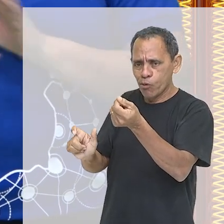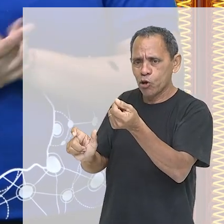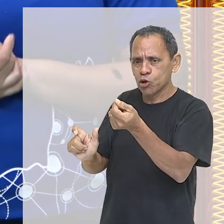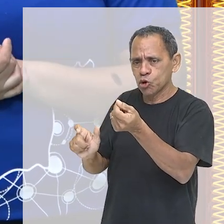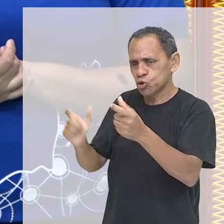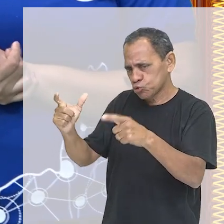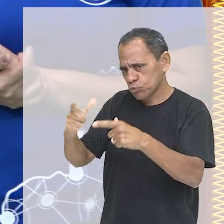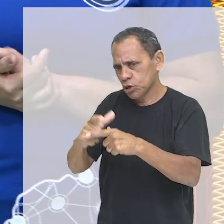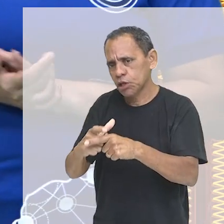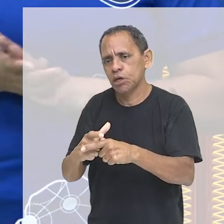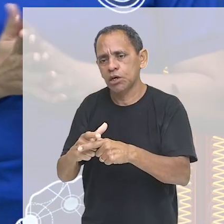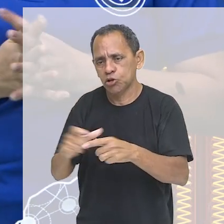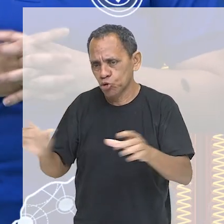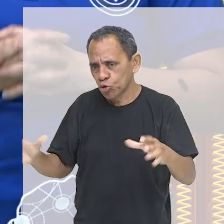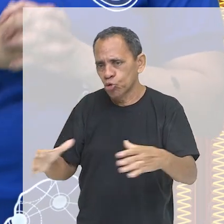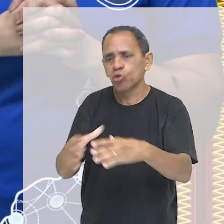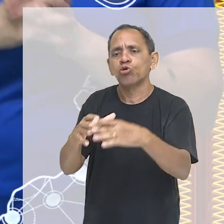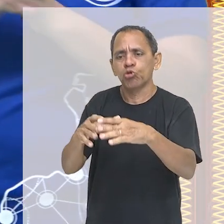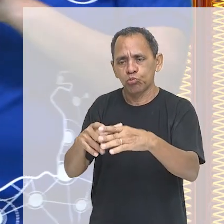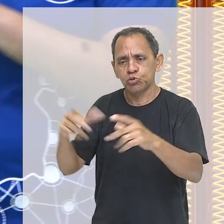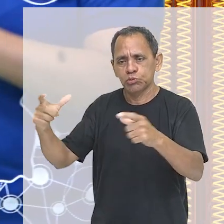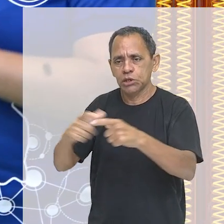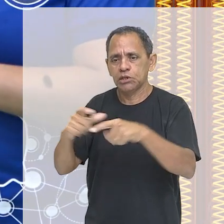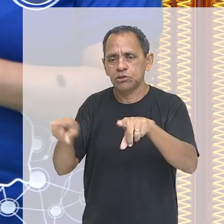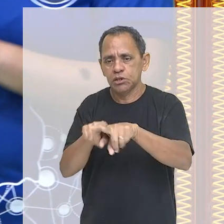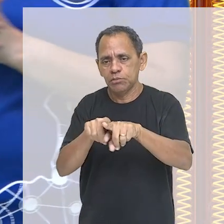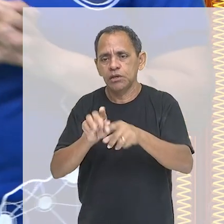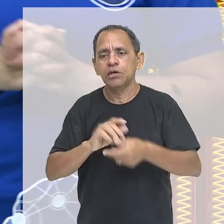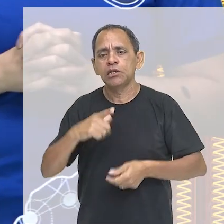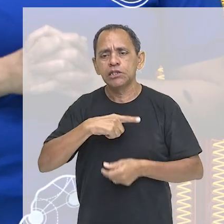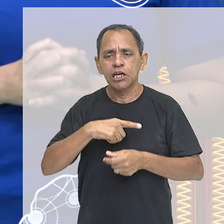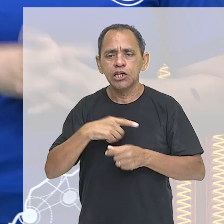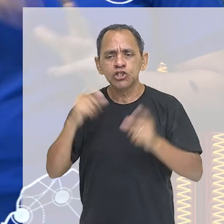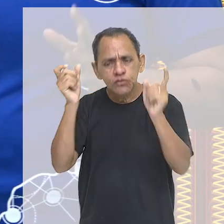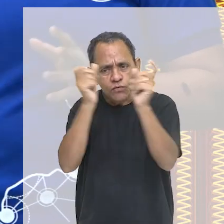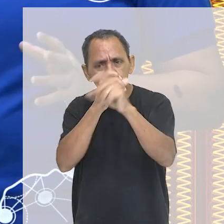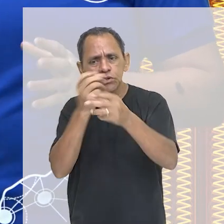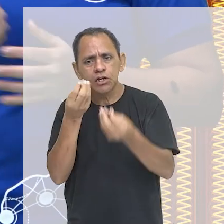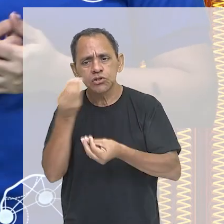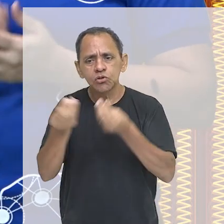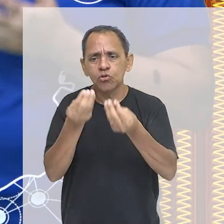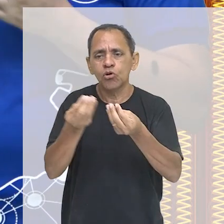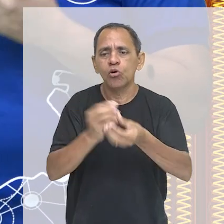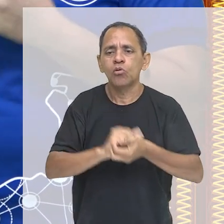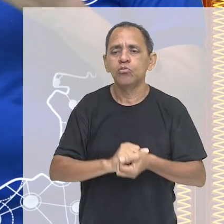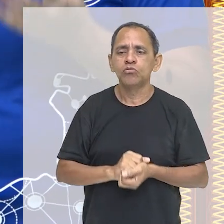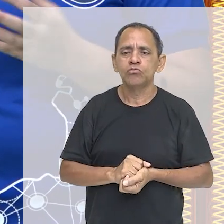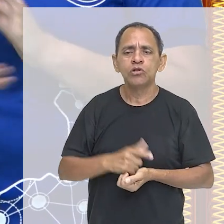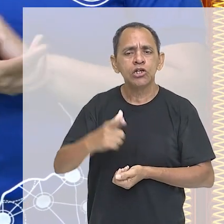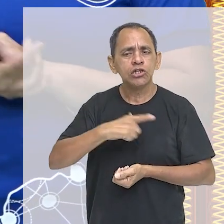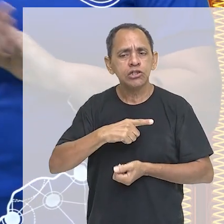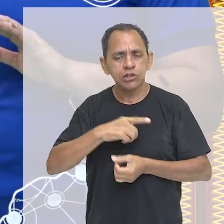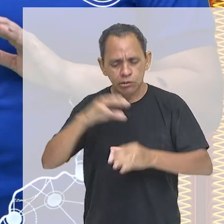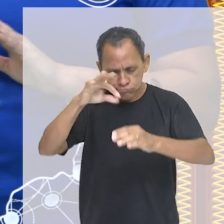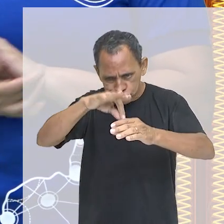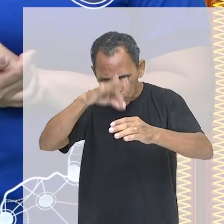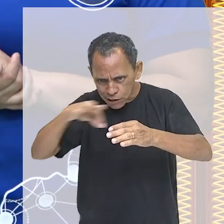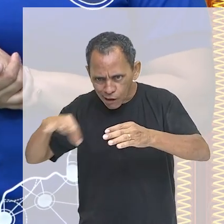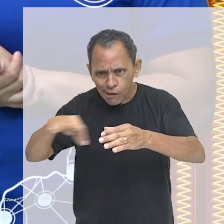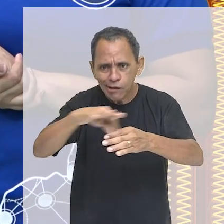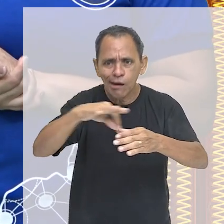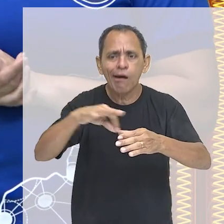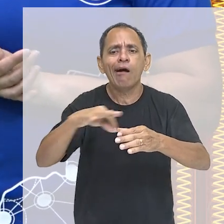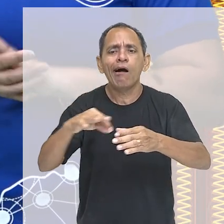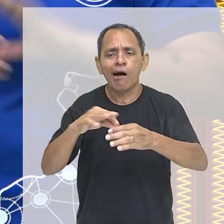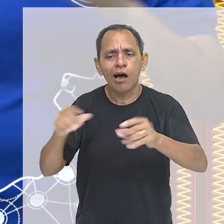pequenos agricultores, gente, eles têm essa dificuldade, né, em adquirir, por exemplo, sementes,